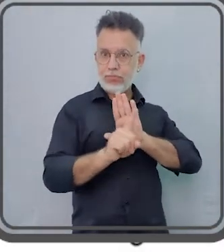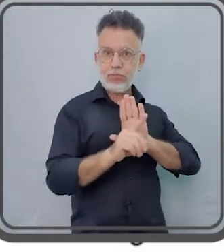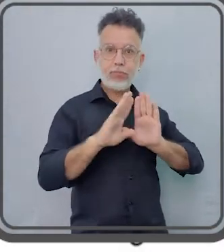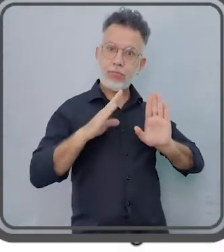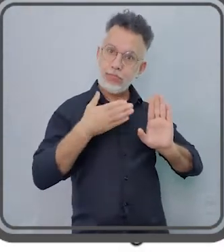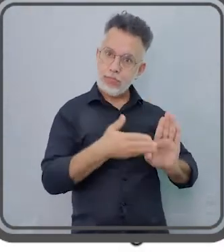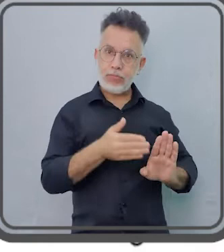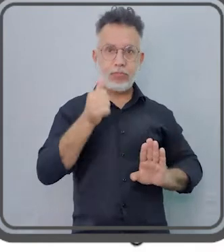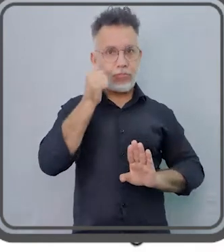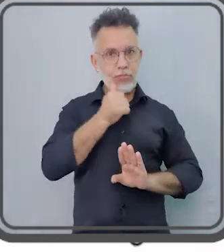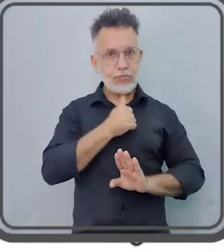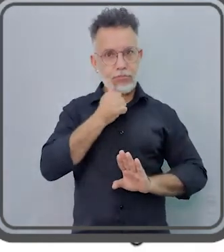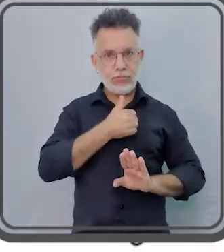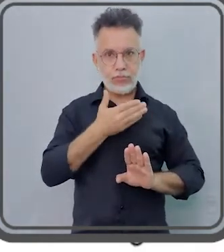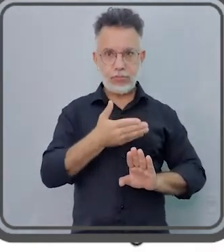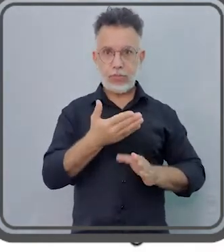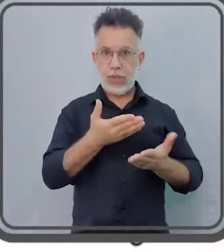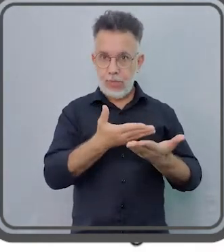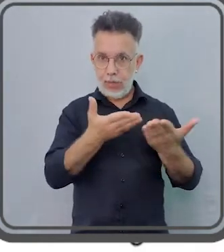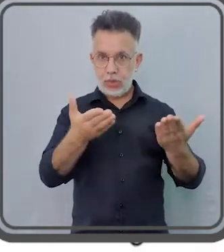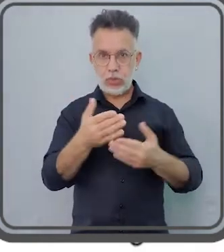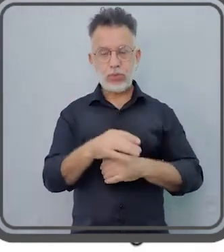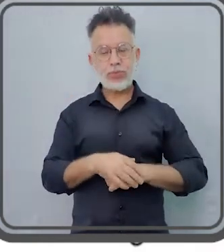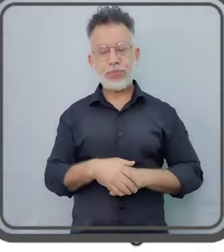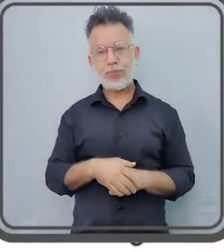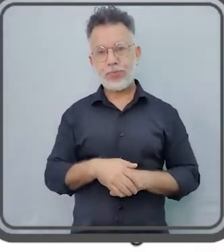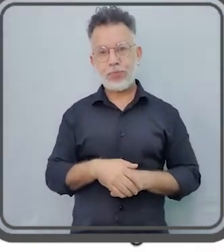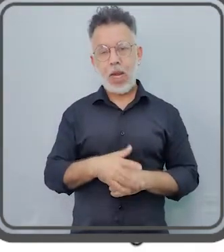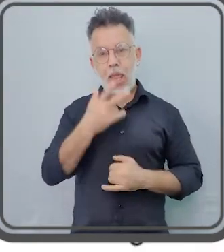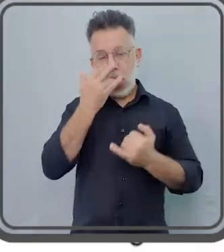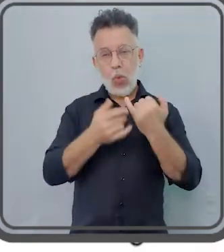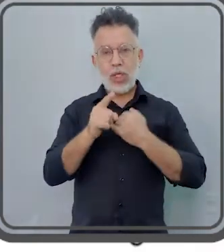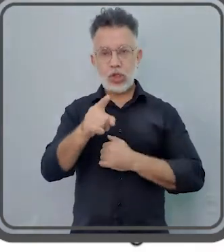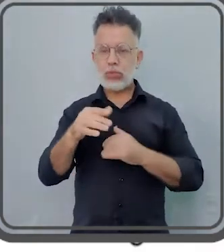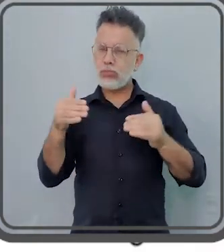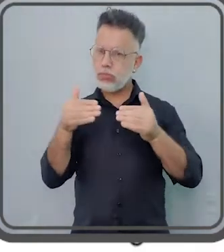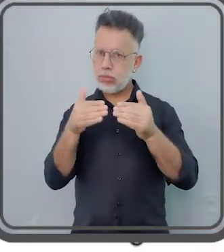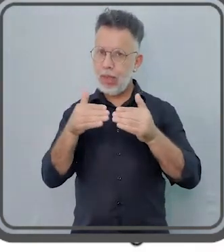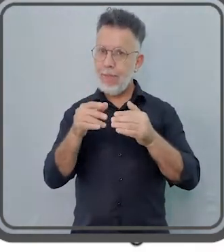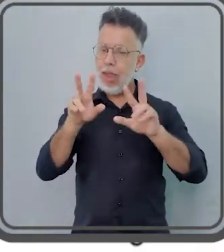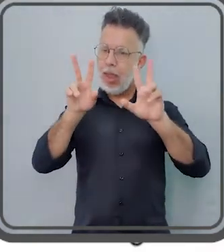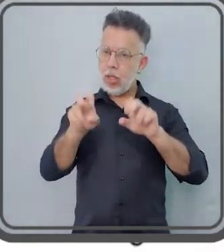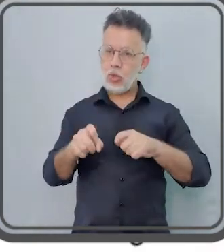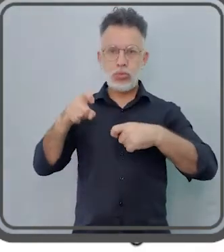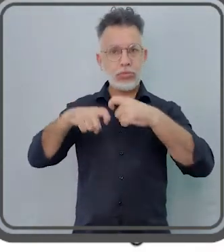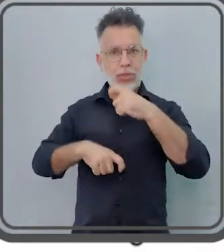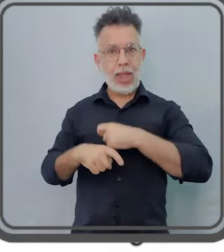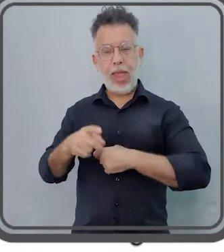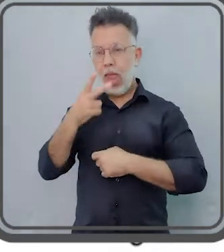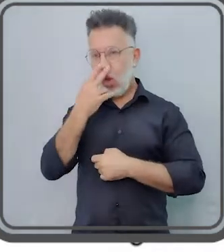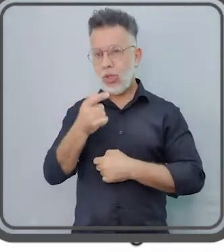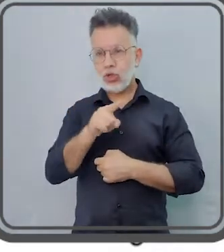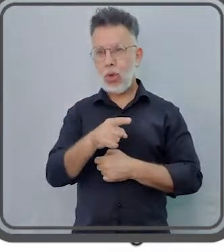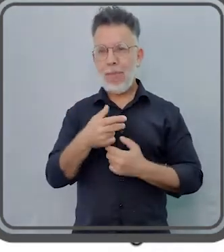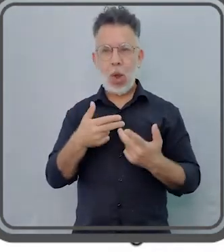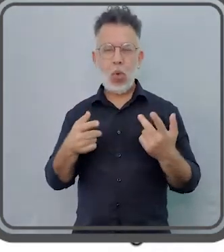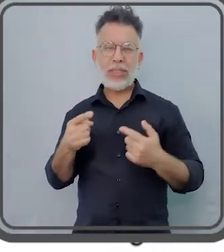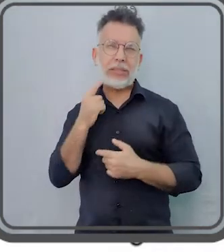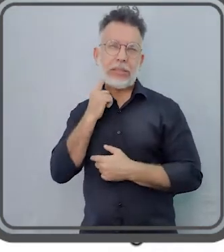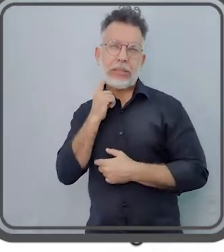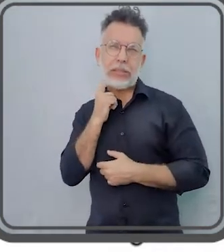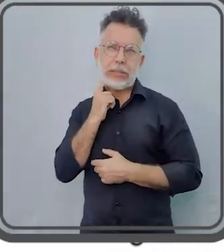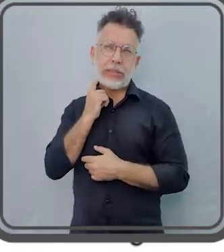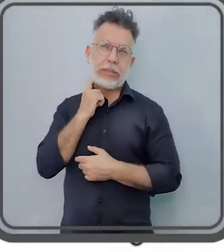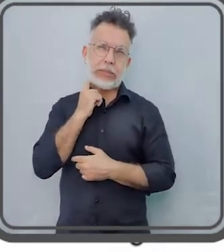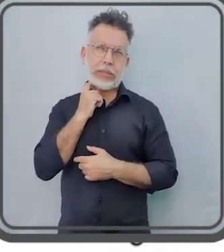para nós, né? E eu acho que isso tem a ver também com sexualidade. Eu acho que uma coisa não caminha longe da